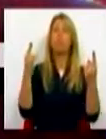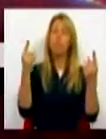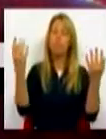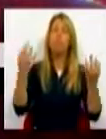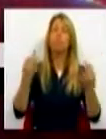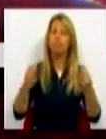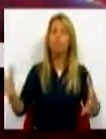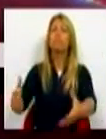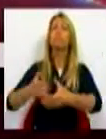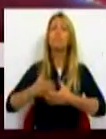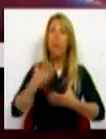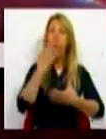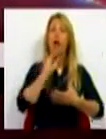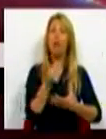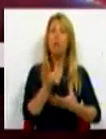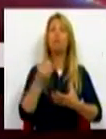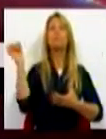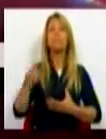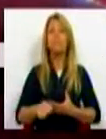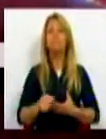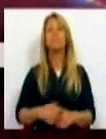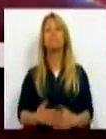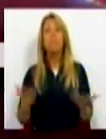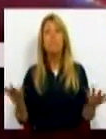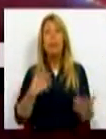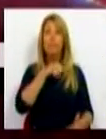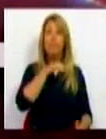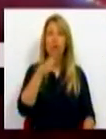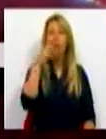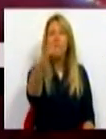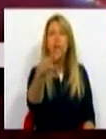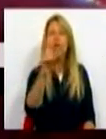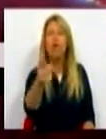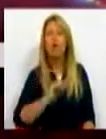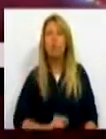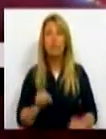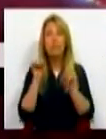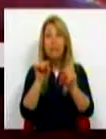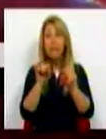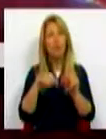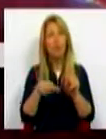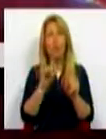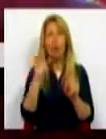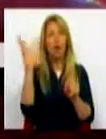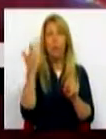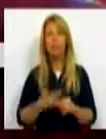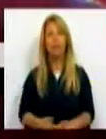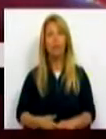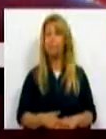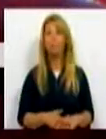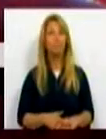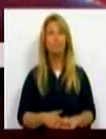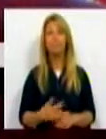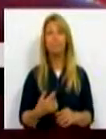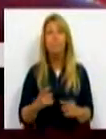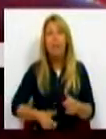receberão, acolherão os alunos. Mas deixe-me dizer-lhe o seguinte, isso não vai acontecer. E não vai acontecer,